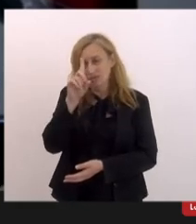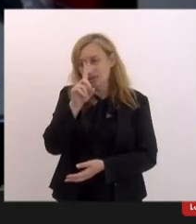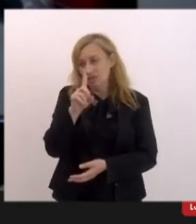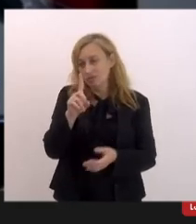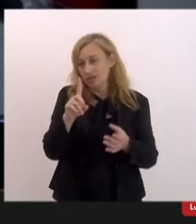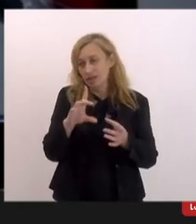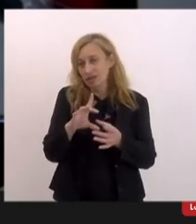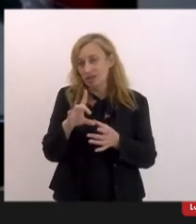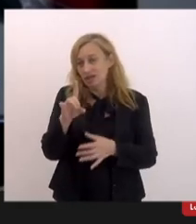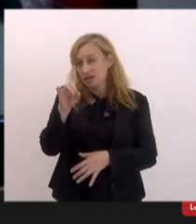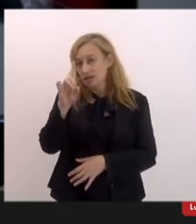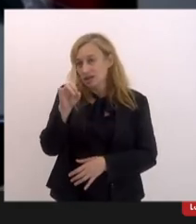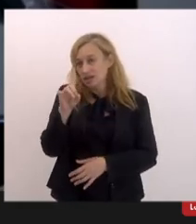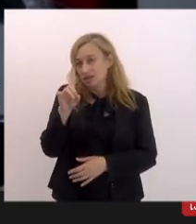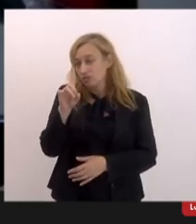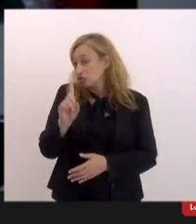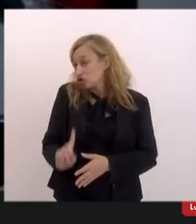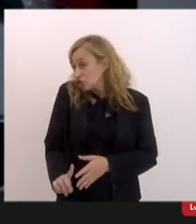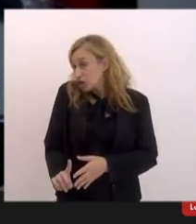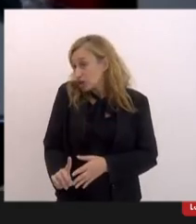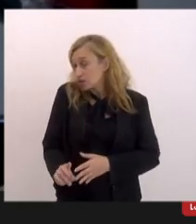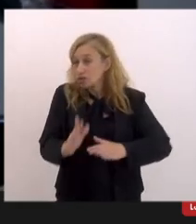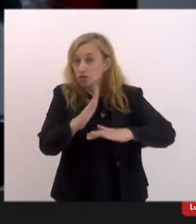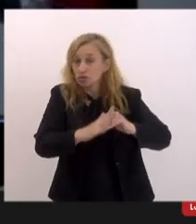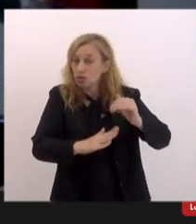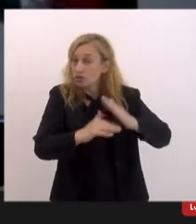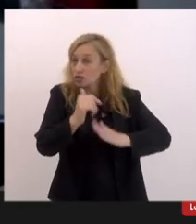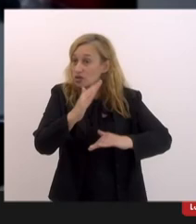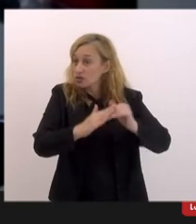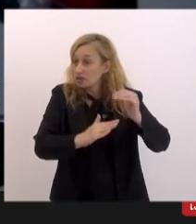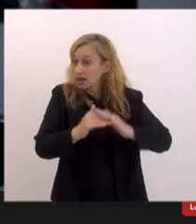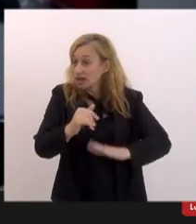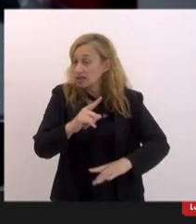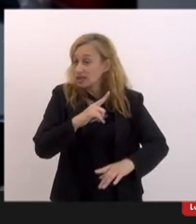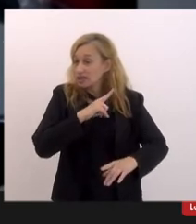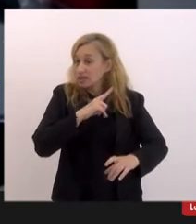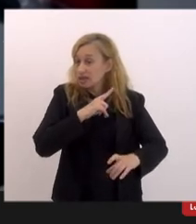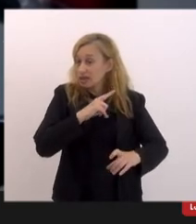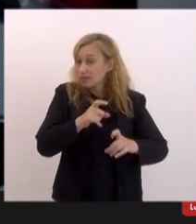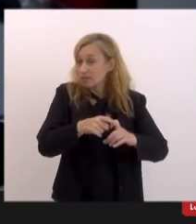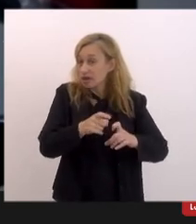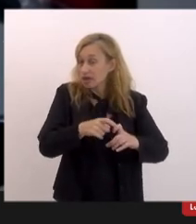os profissionais que se encontram nessa situação diferente.